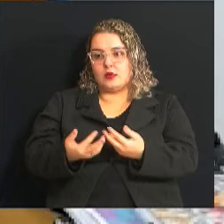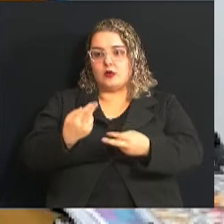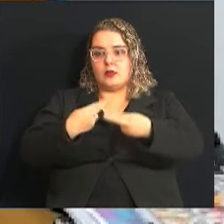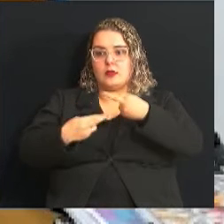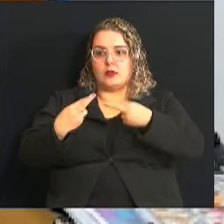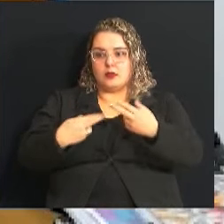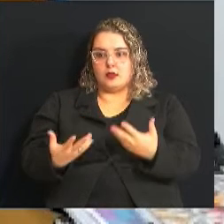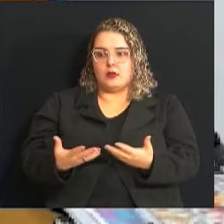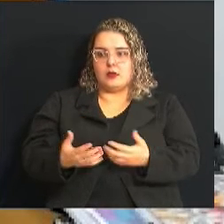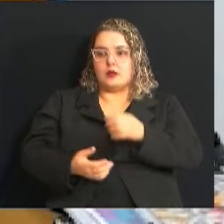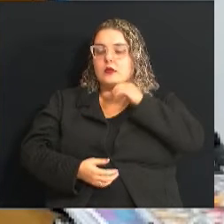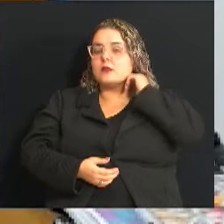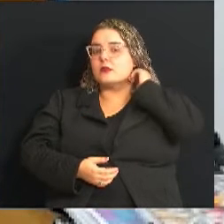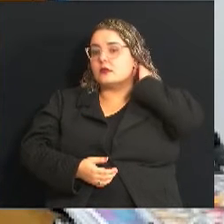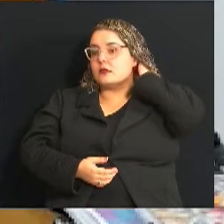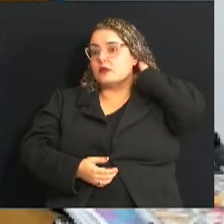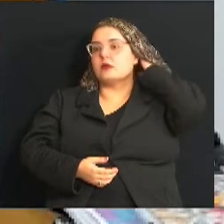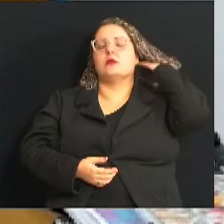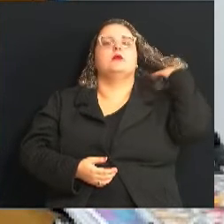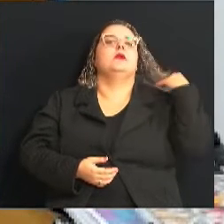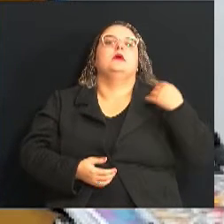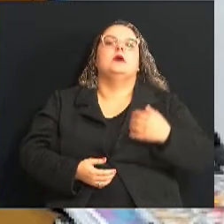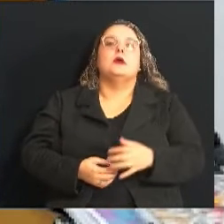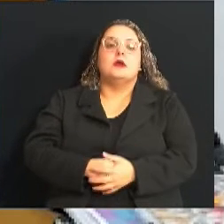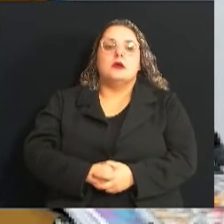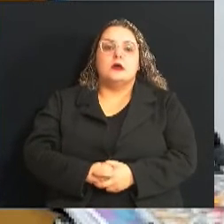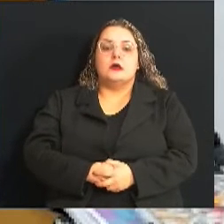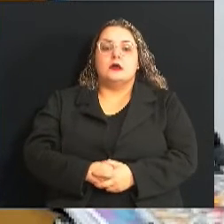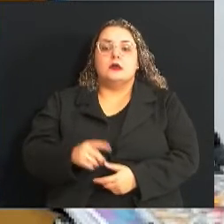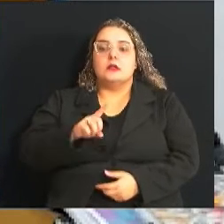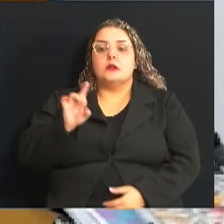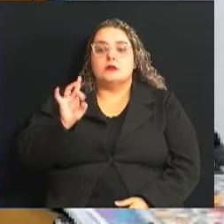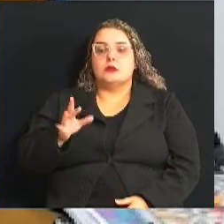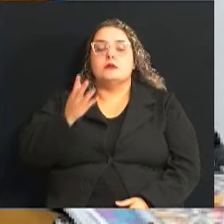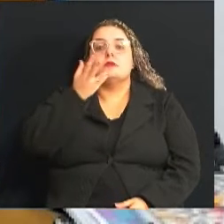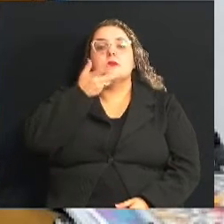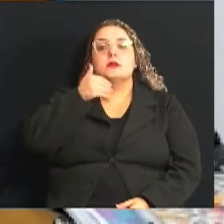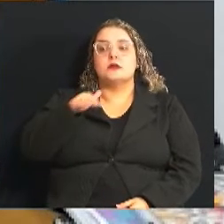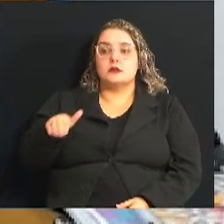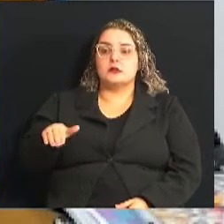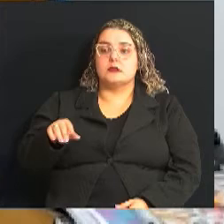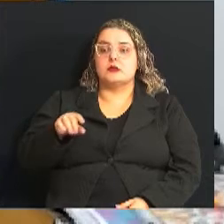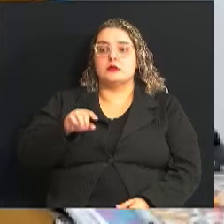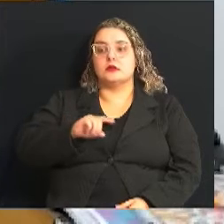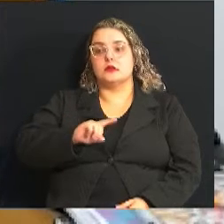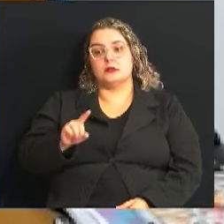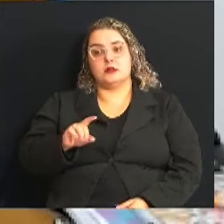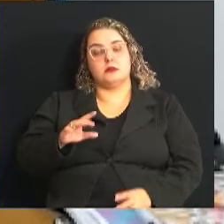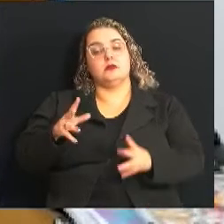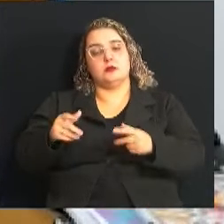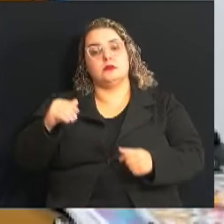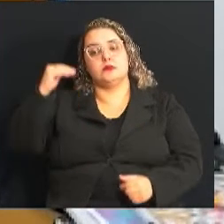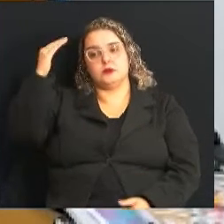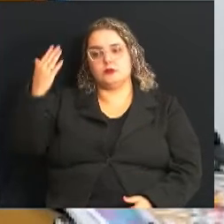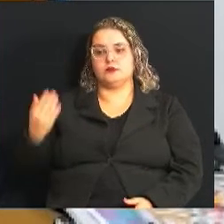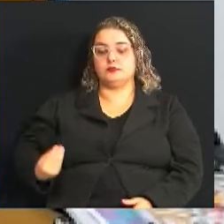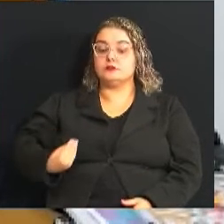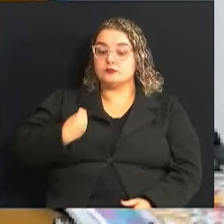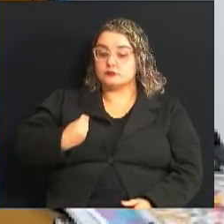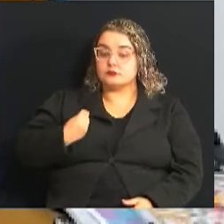nem todas as pessoas, não só para as crianças, mas para os adultos, nem todas as pessoas que vivenciam